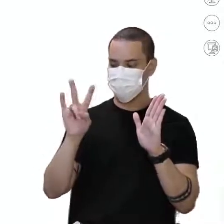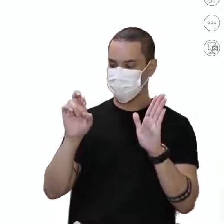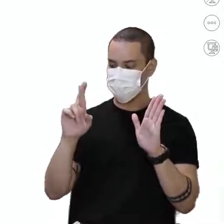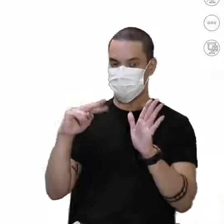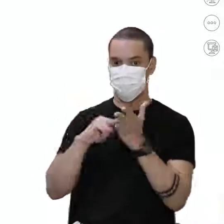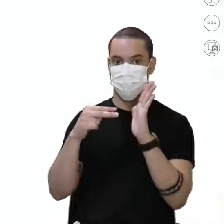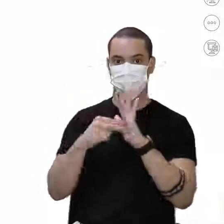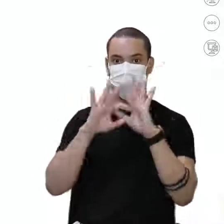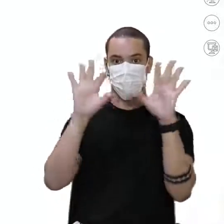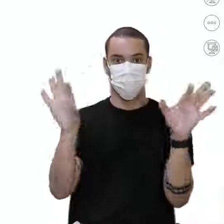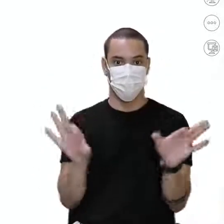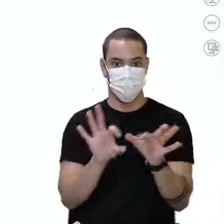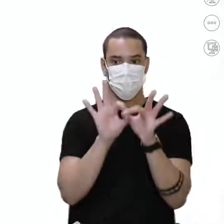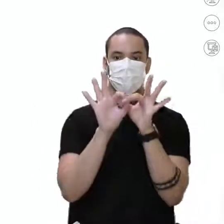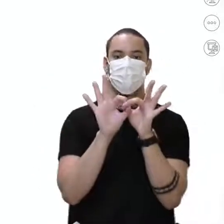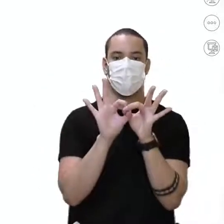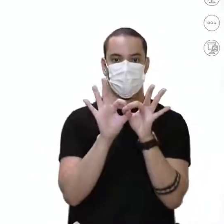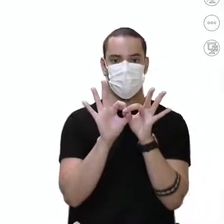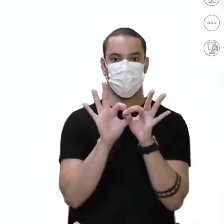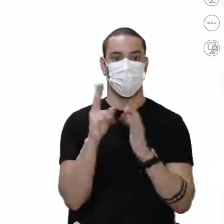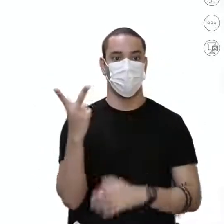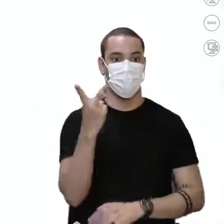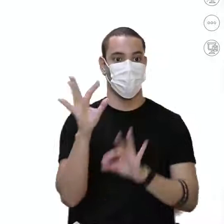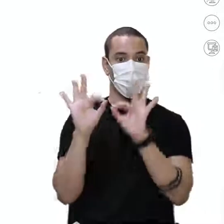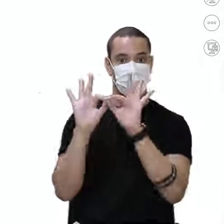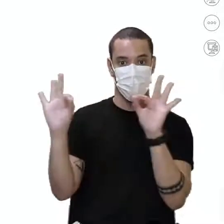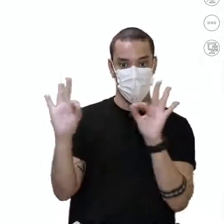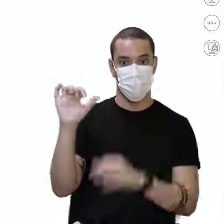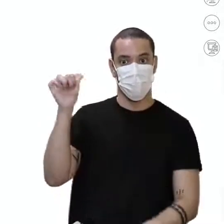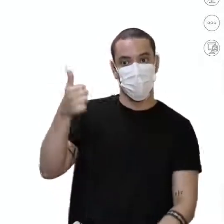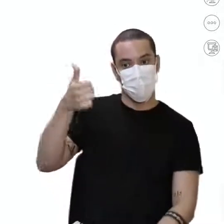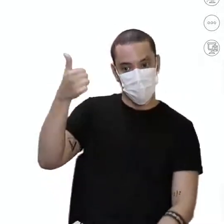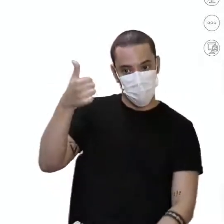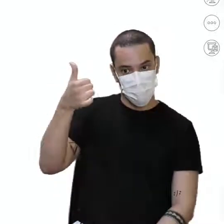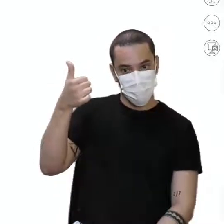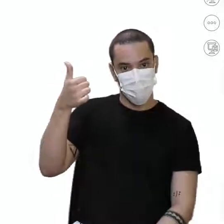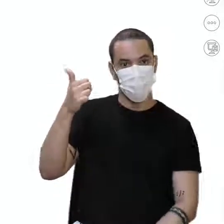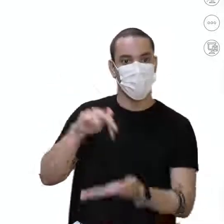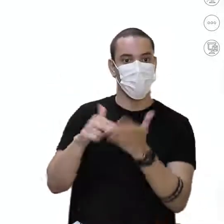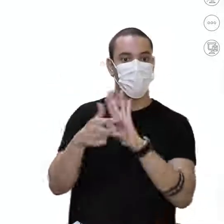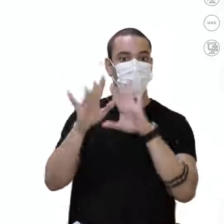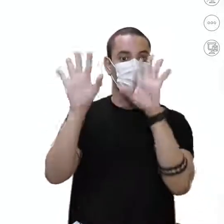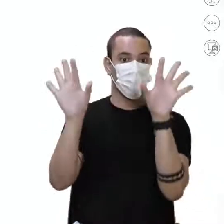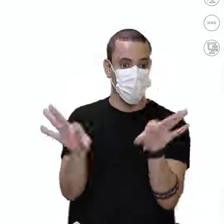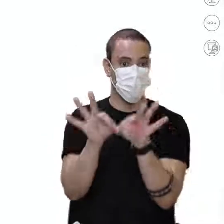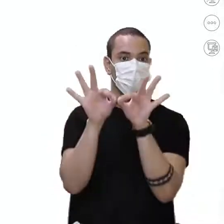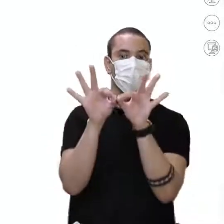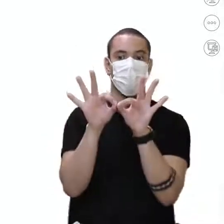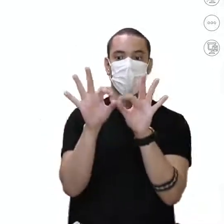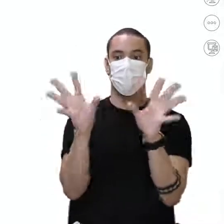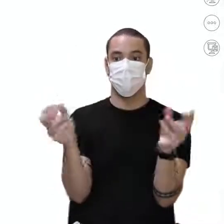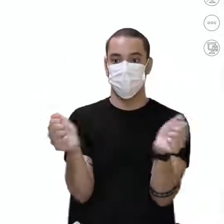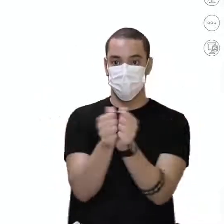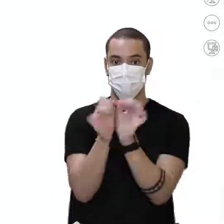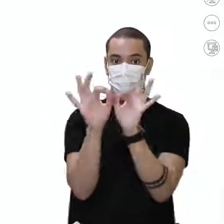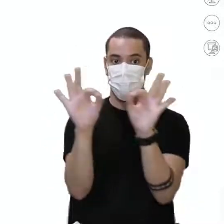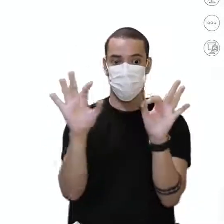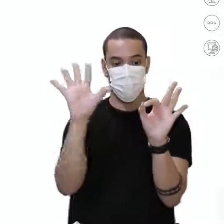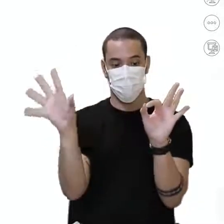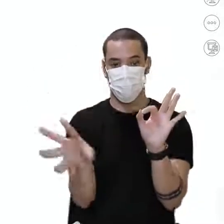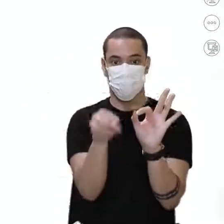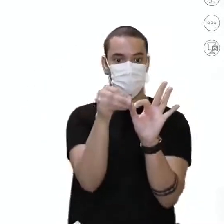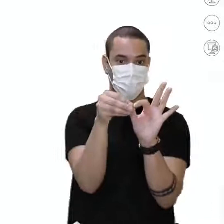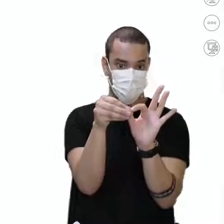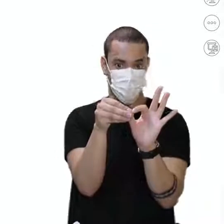ele está ligando as duas frases. Essa frase aqui, que termina aqui, e essa frase que está começando,